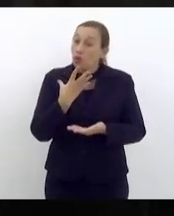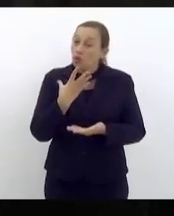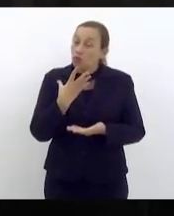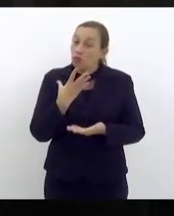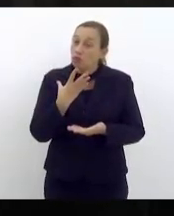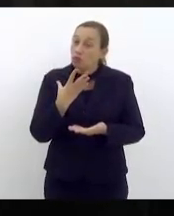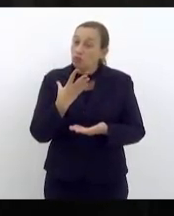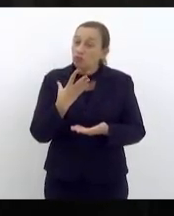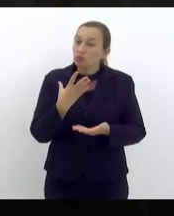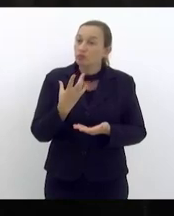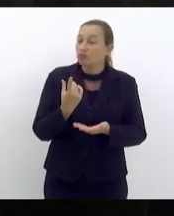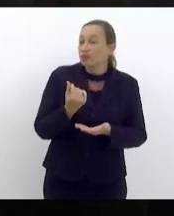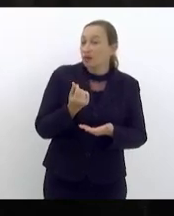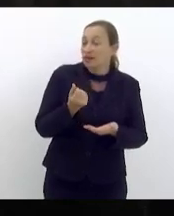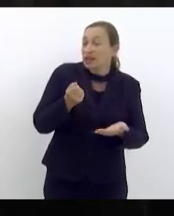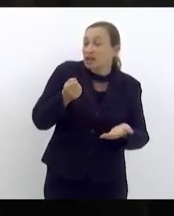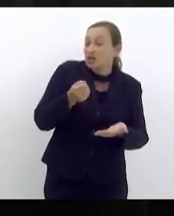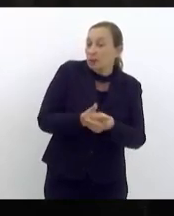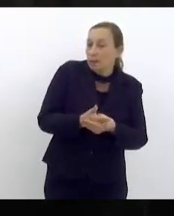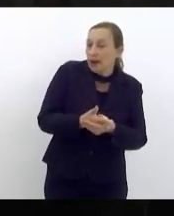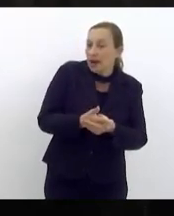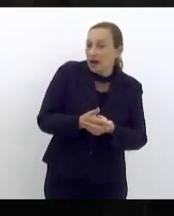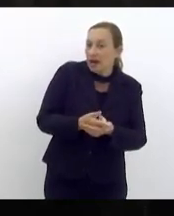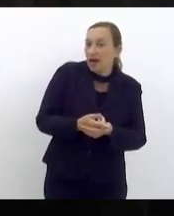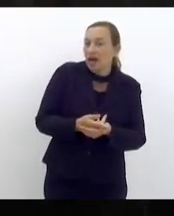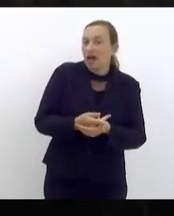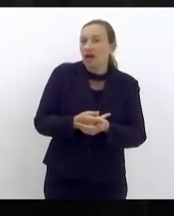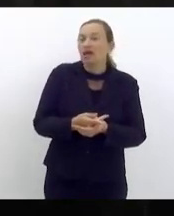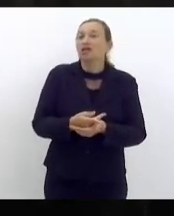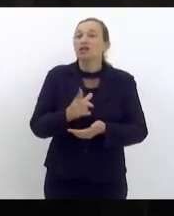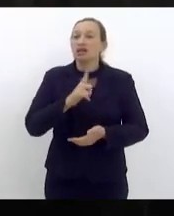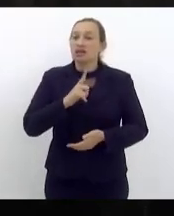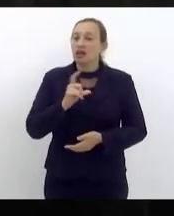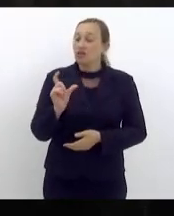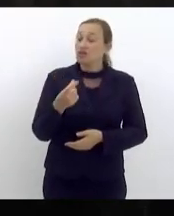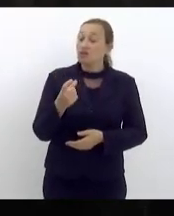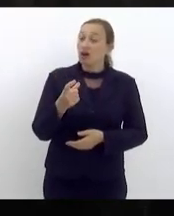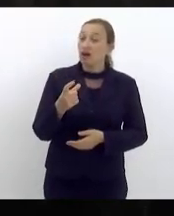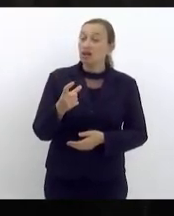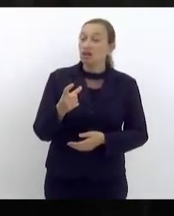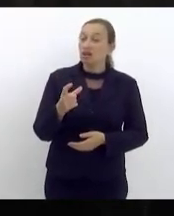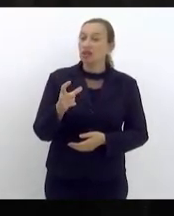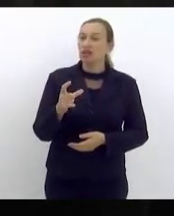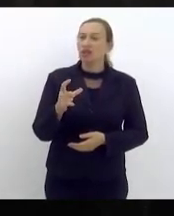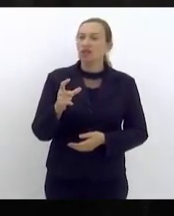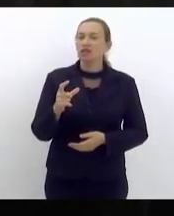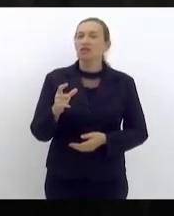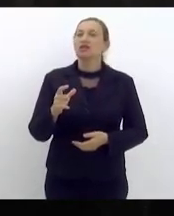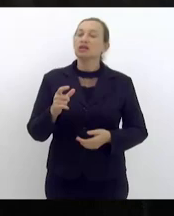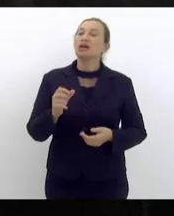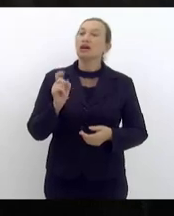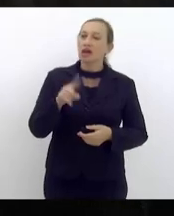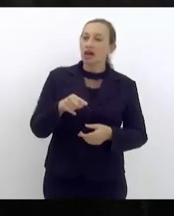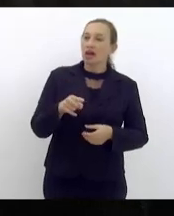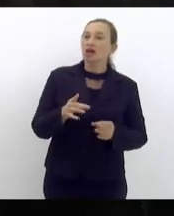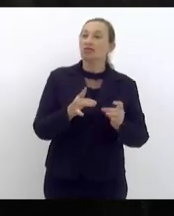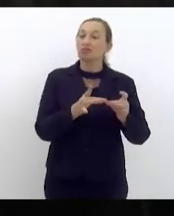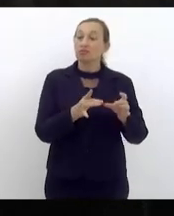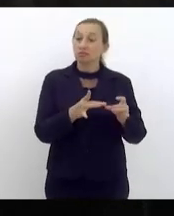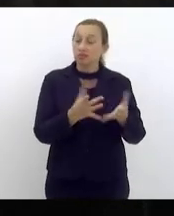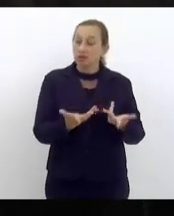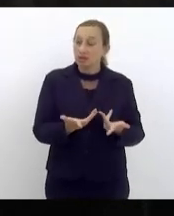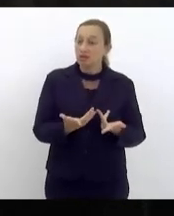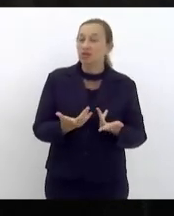da passagem paga aos trabalhadores que têm o vale-transporte é subsidiada pelos Comerciantes pelos empresários